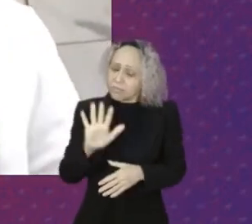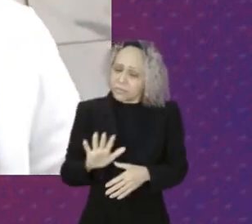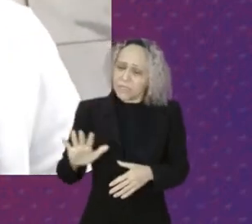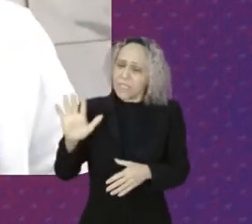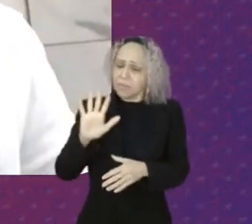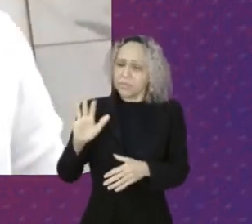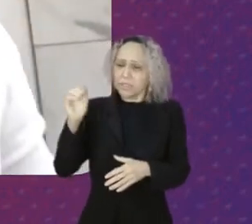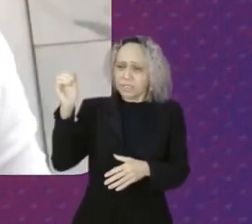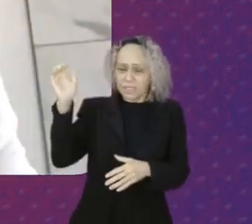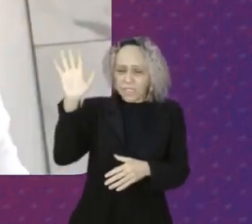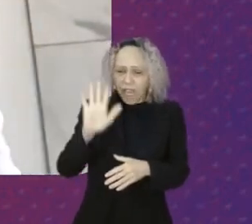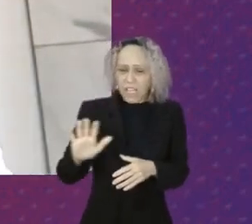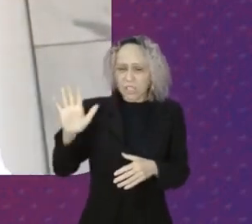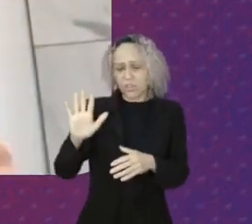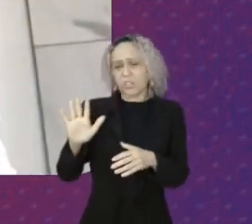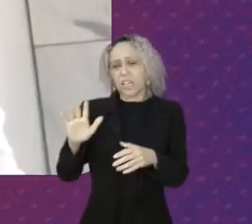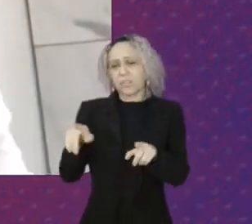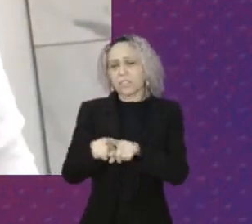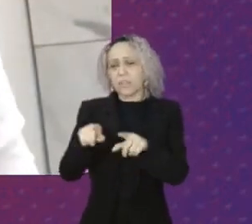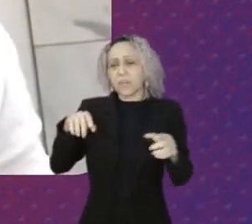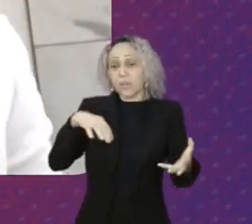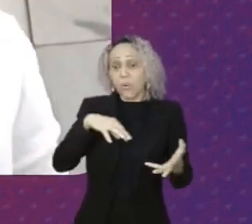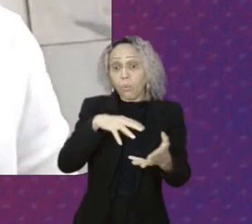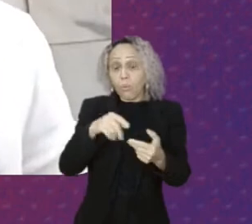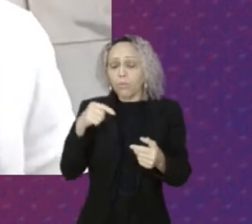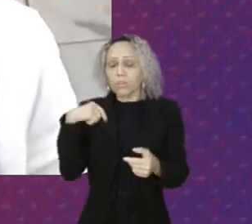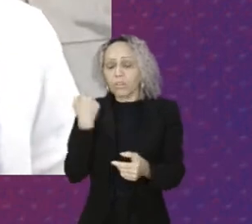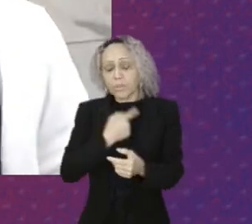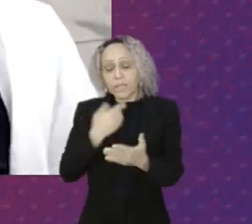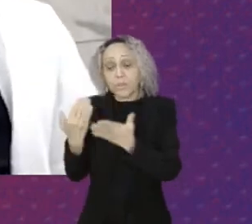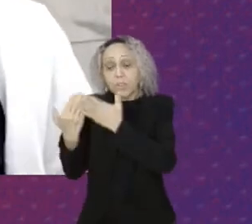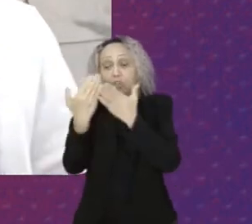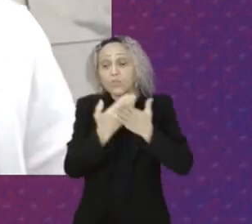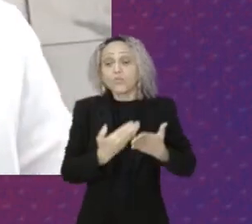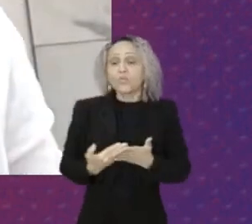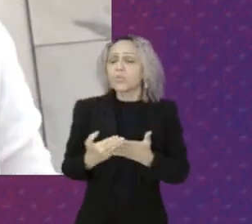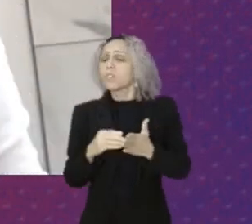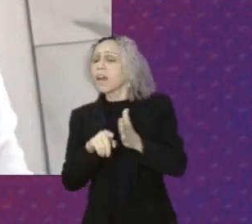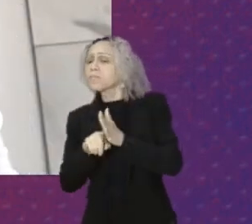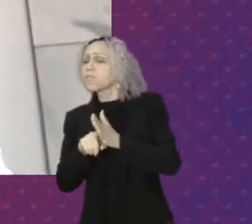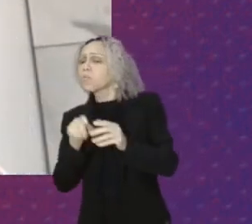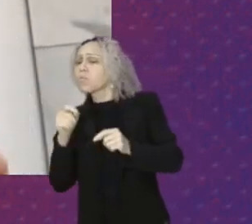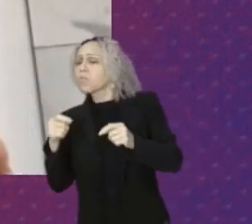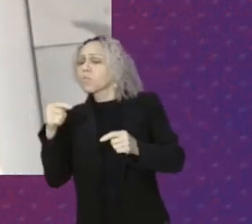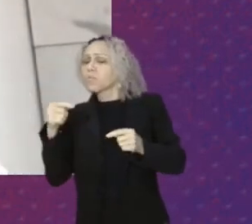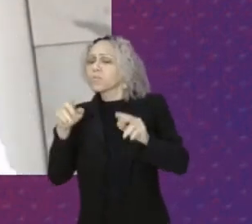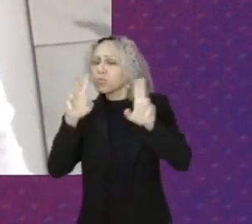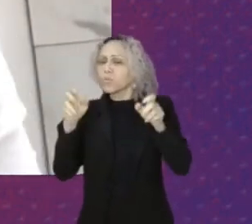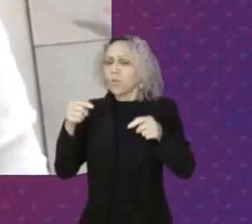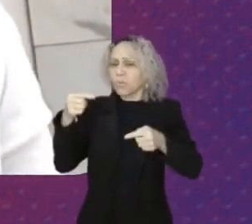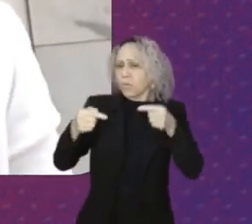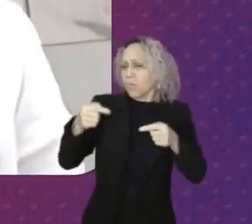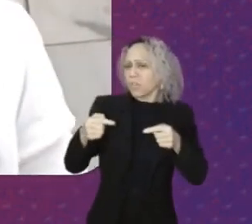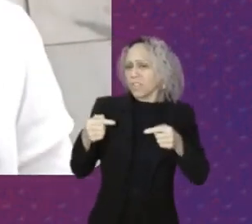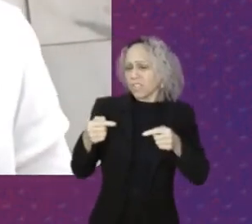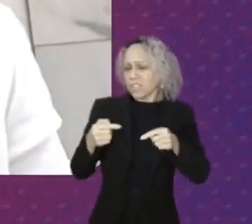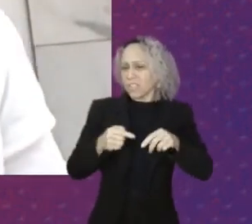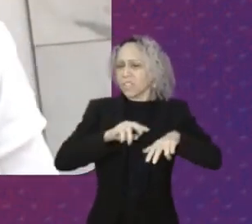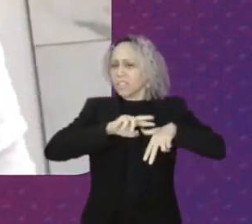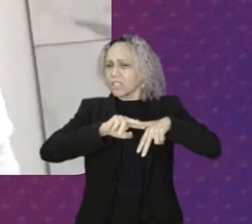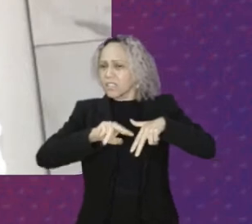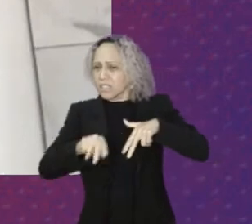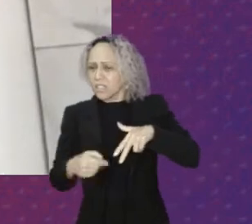internacional sobre violência política de gênero. A gente tem estudos do Conselho Nacional de Justiça, notas técnicas que